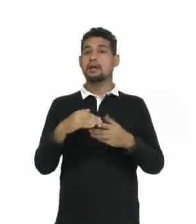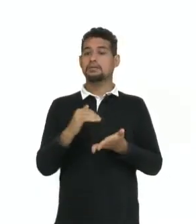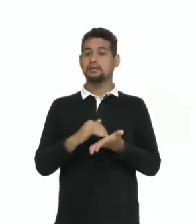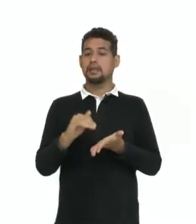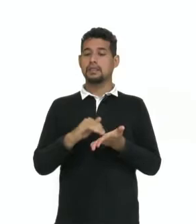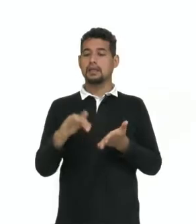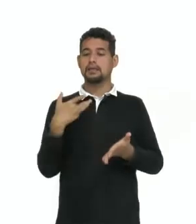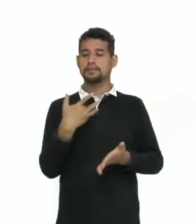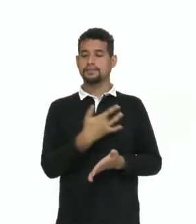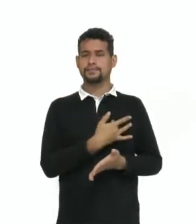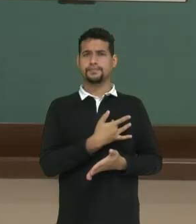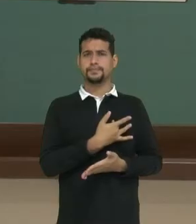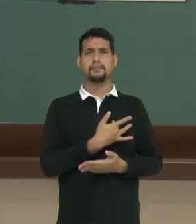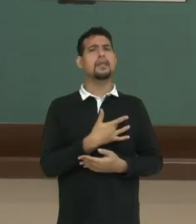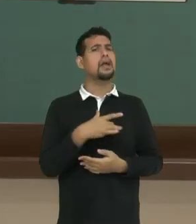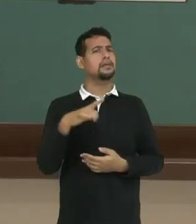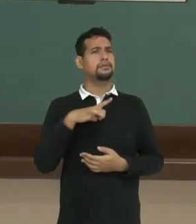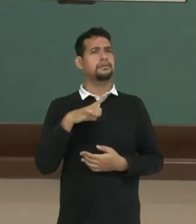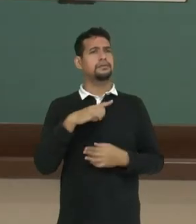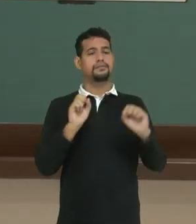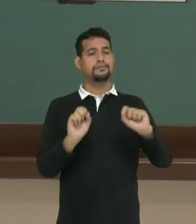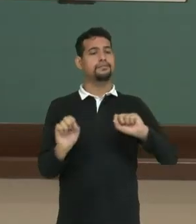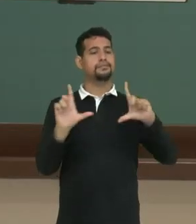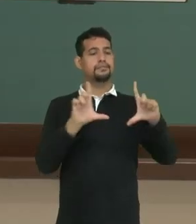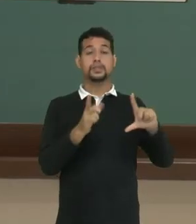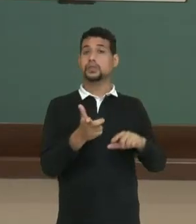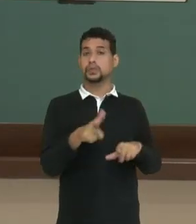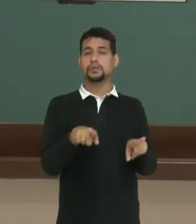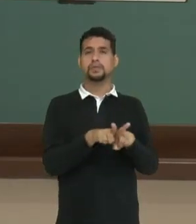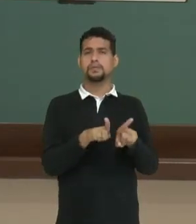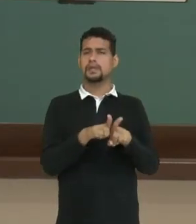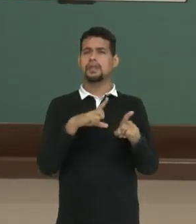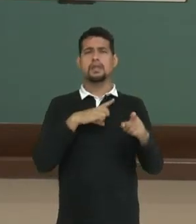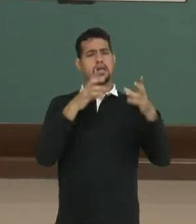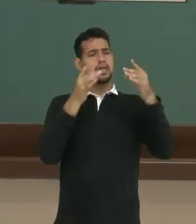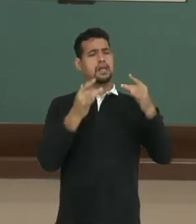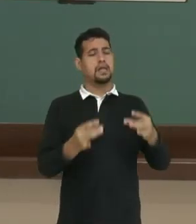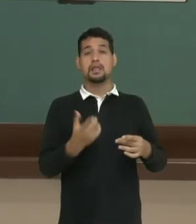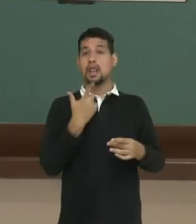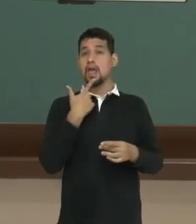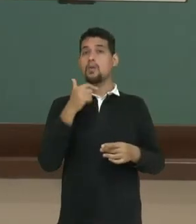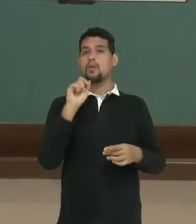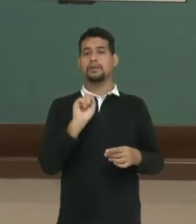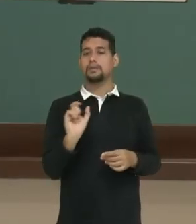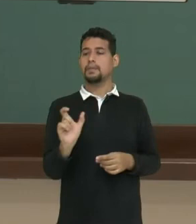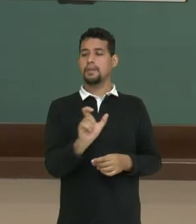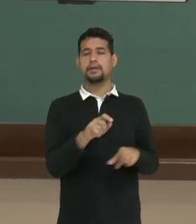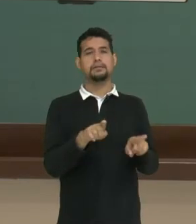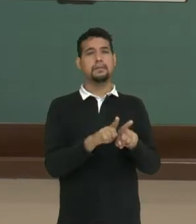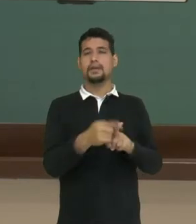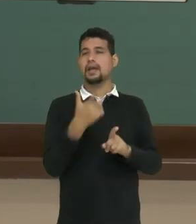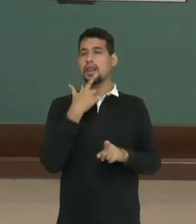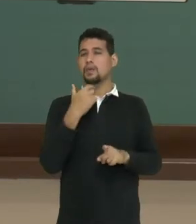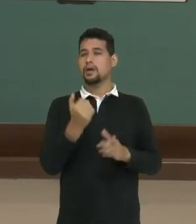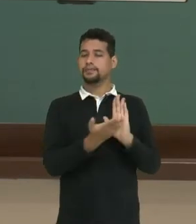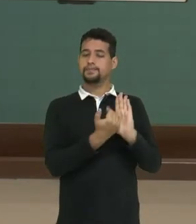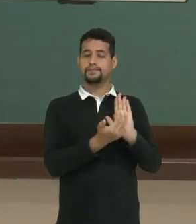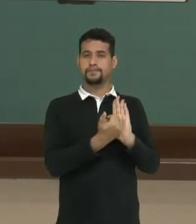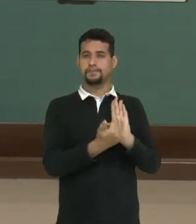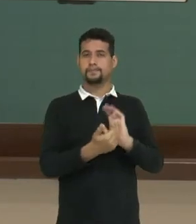Né? Então, temos aqui também mais um cartaz que alia elementos da linguagem verbal à linguagem não